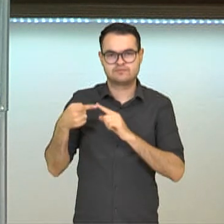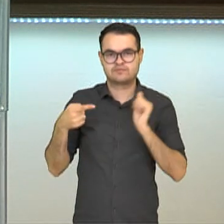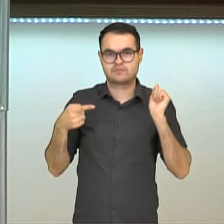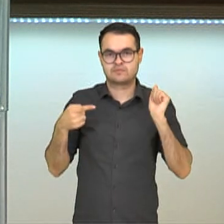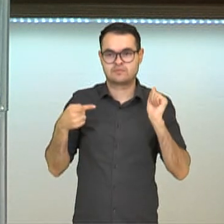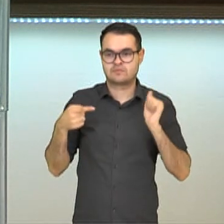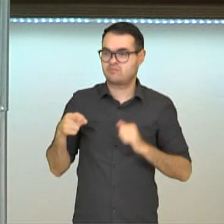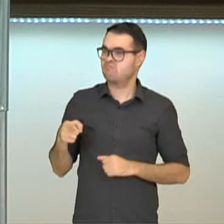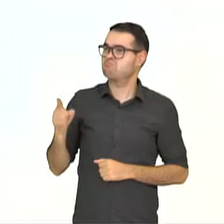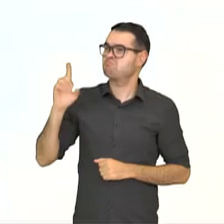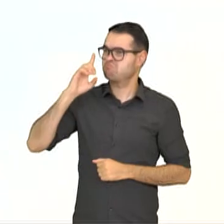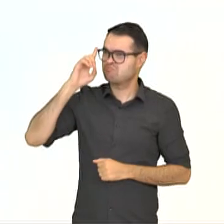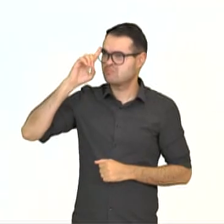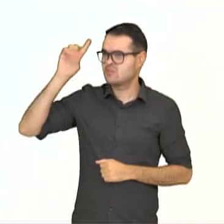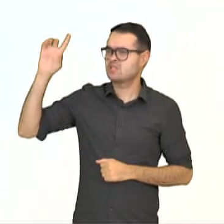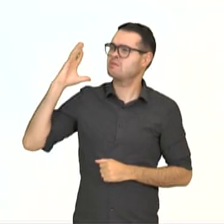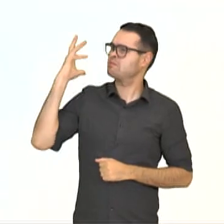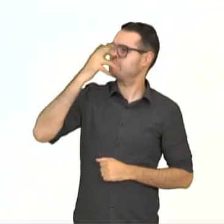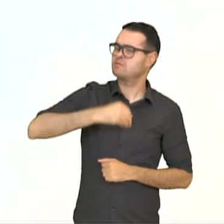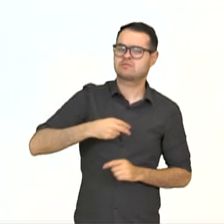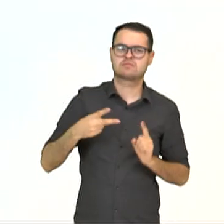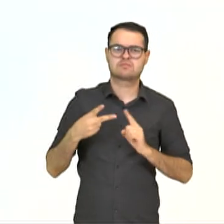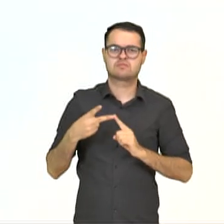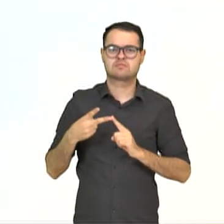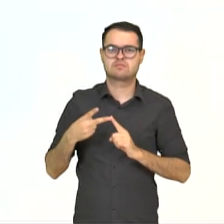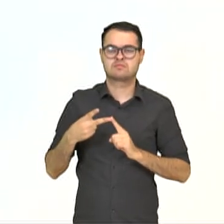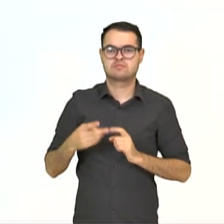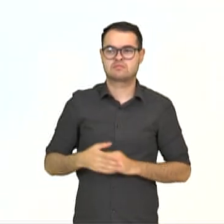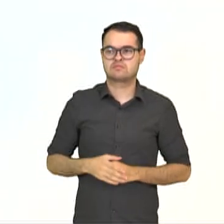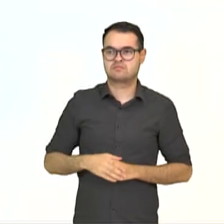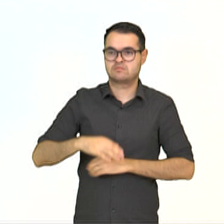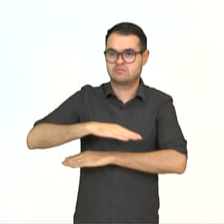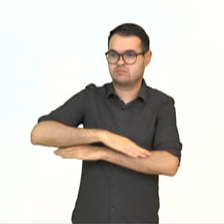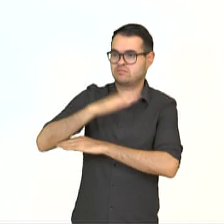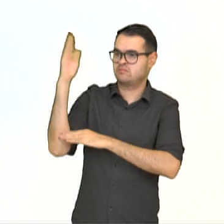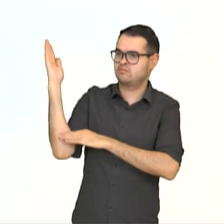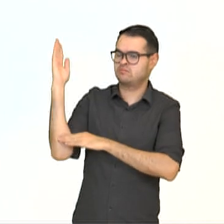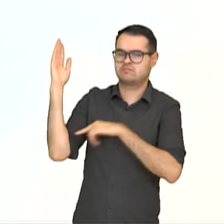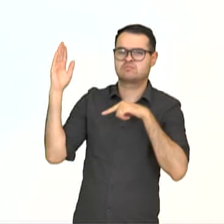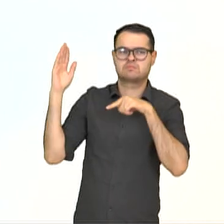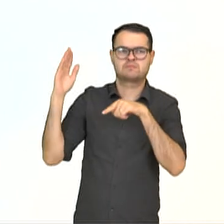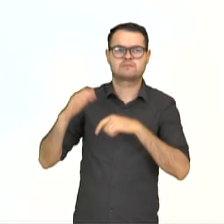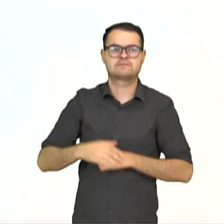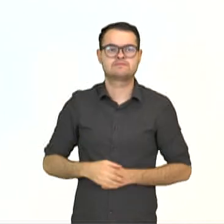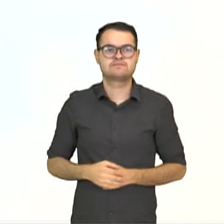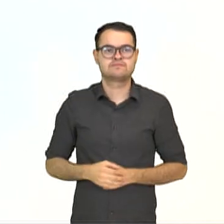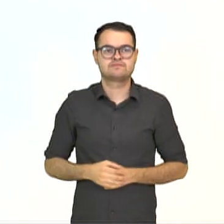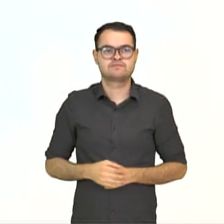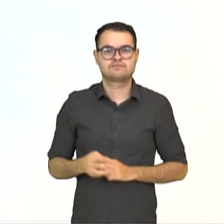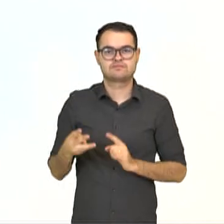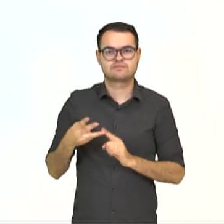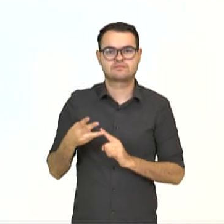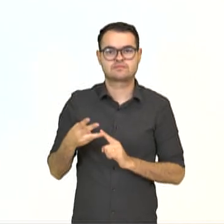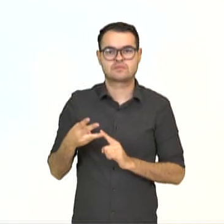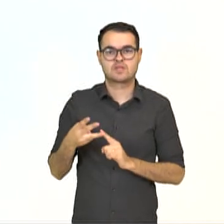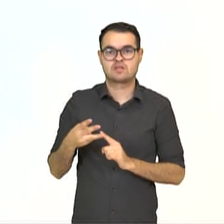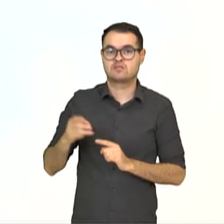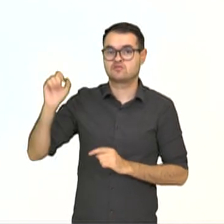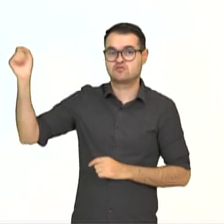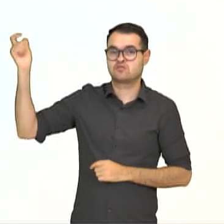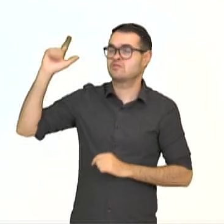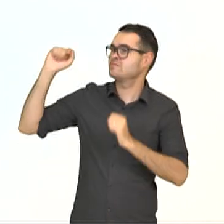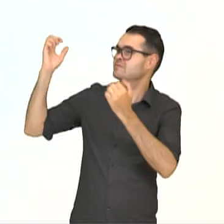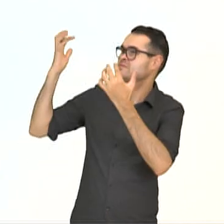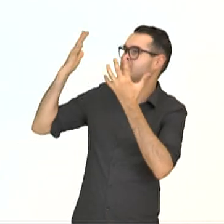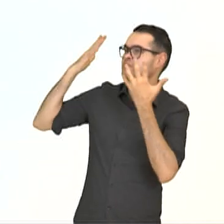lindo dia! Ah! Letra B. Mal abriu a janela e atim. Letra C. O sol sorriu para mim. Letra